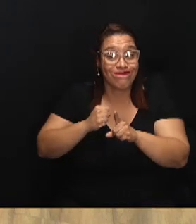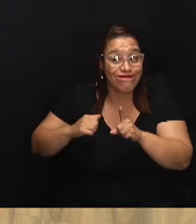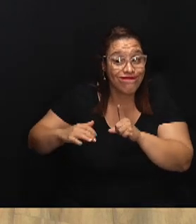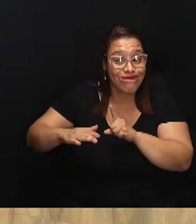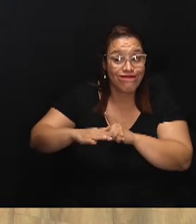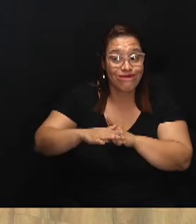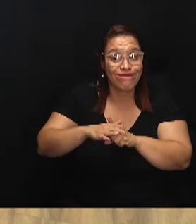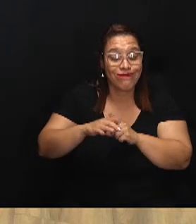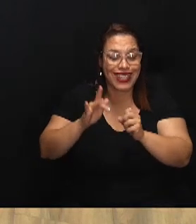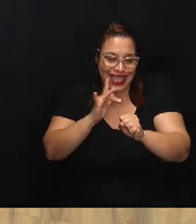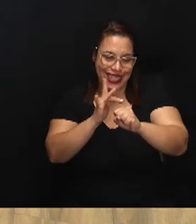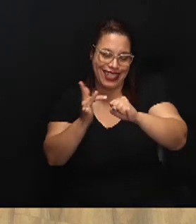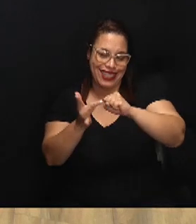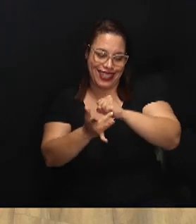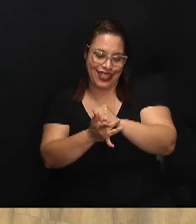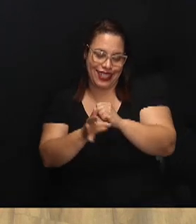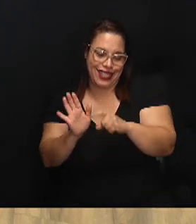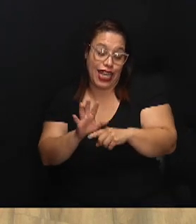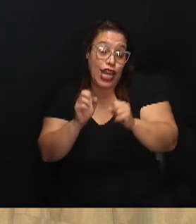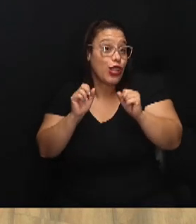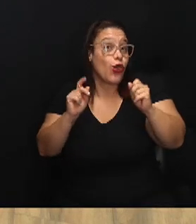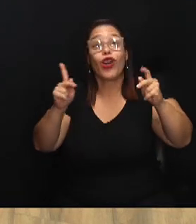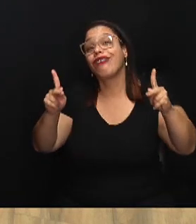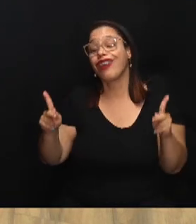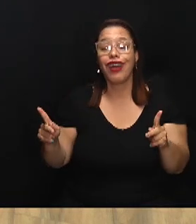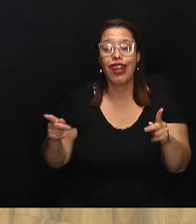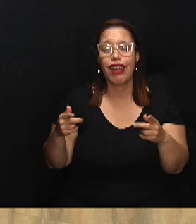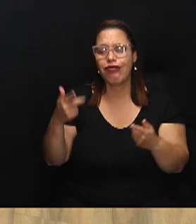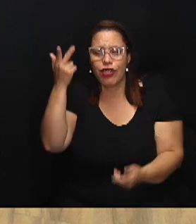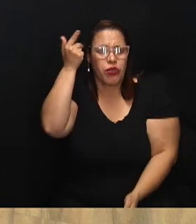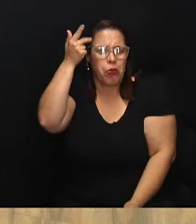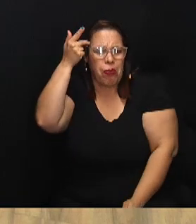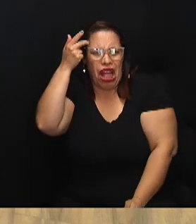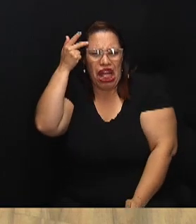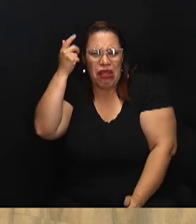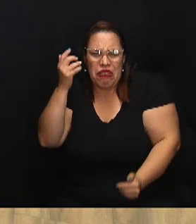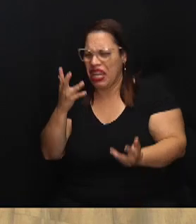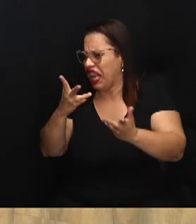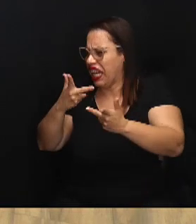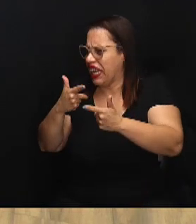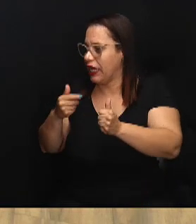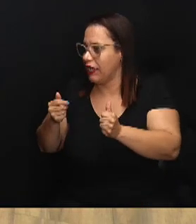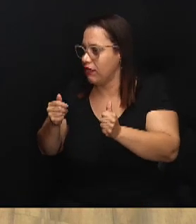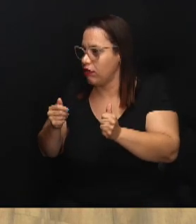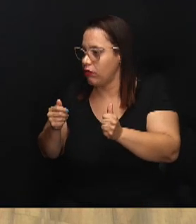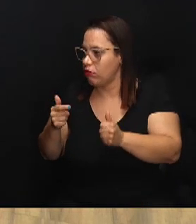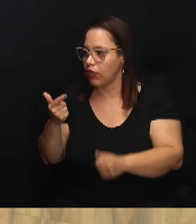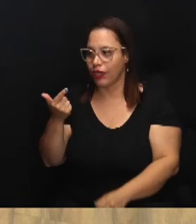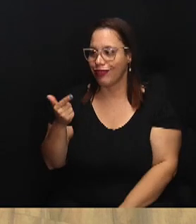nas redes sociais tem que aparecer que está tudo bem e muitas vezes não está tudo bem?